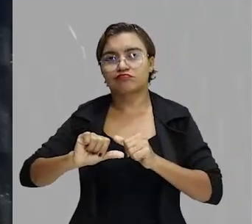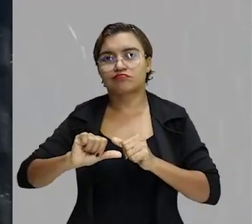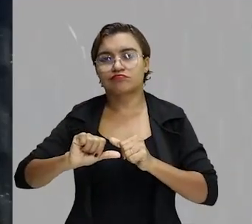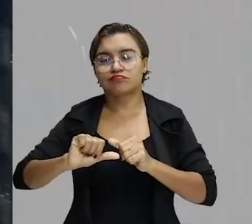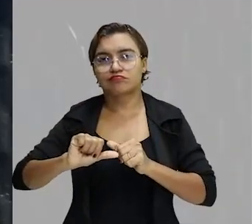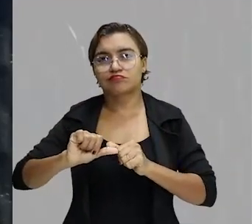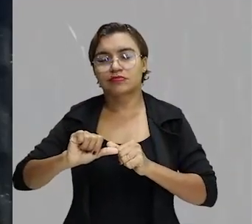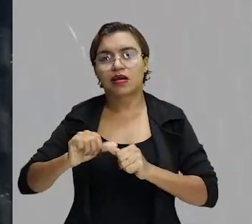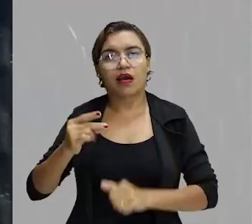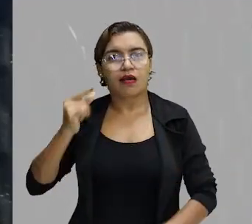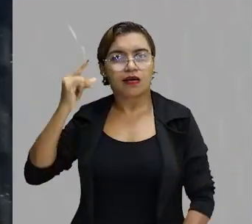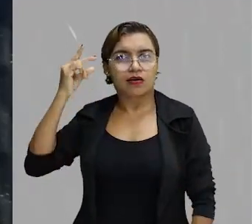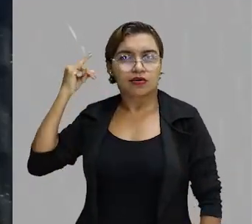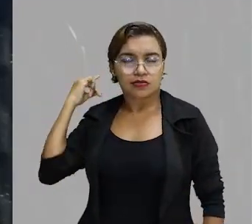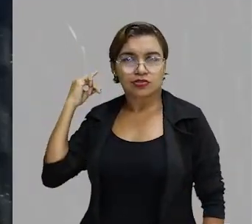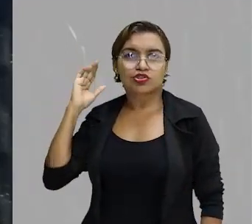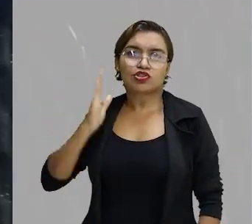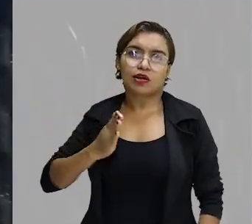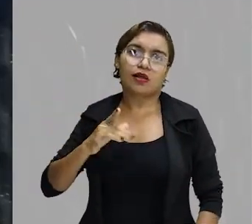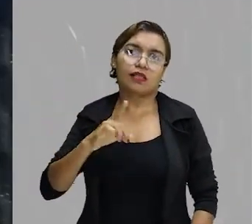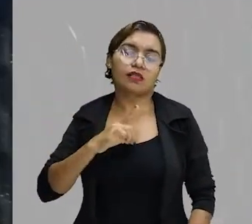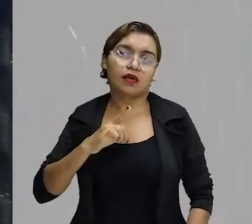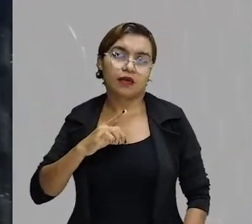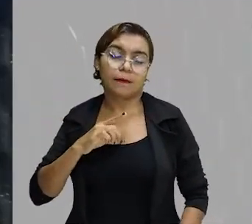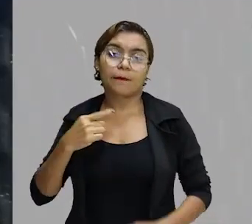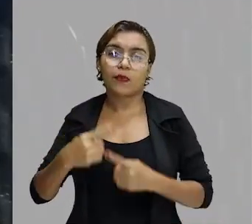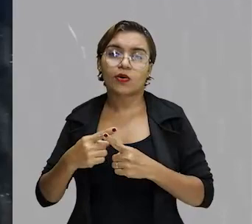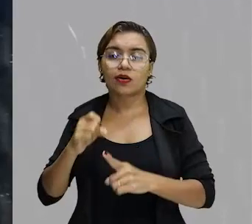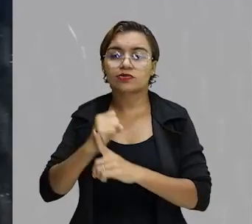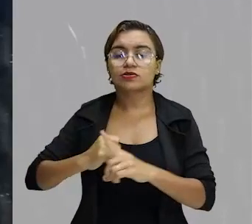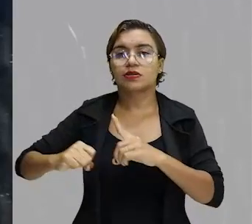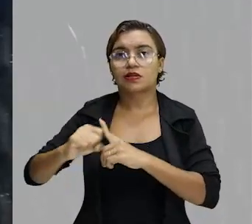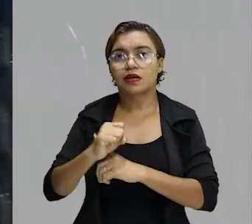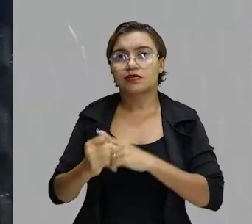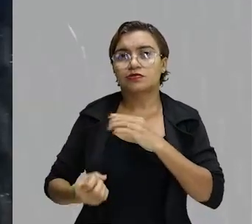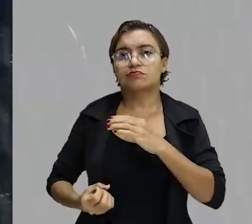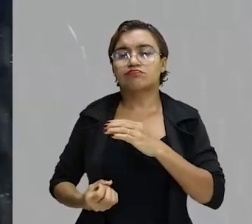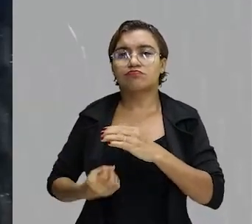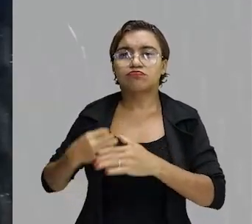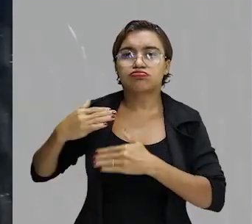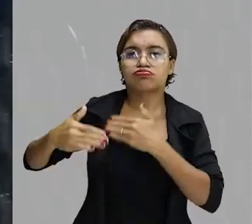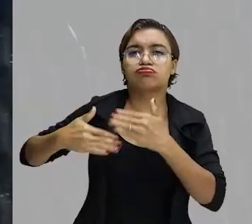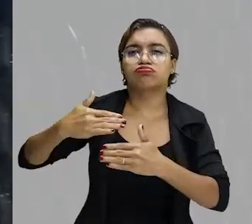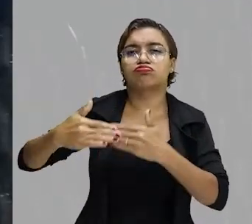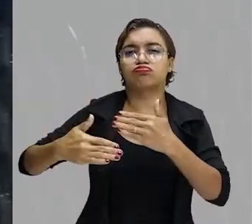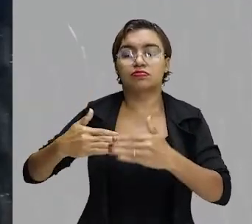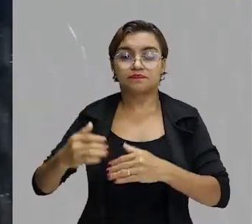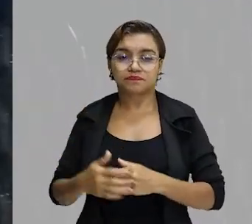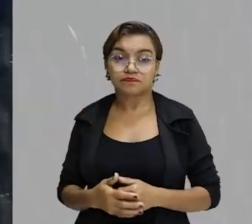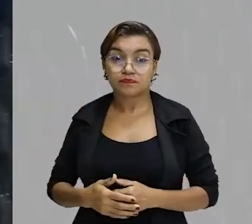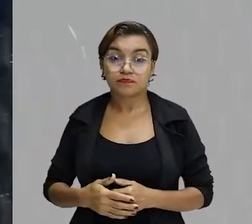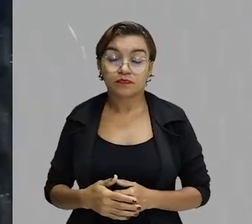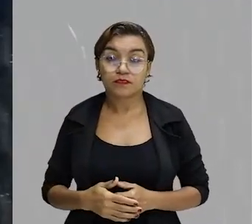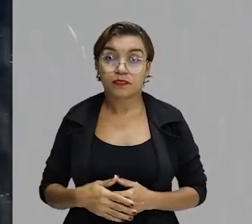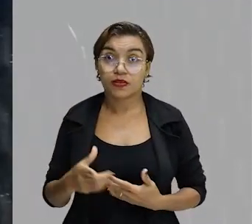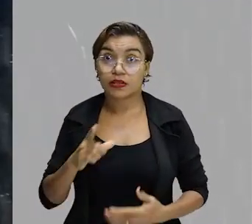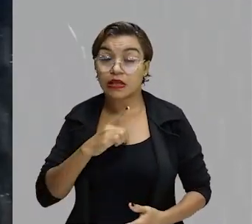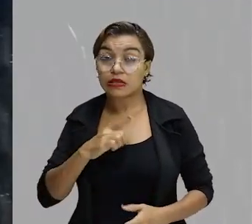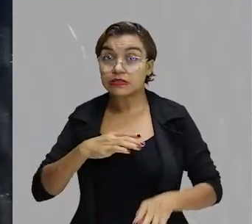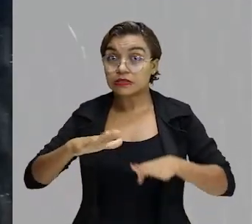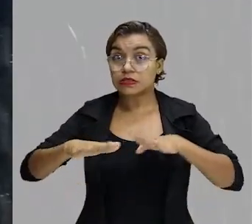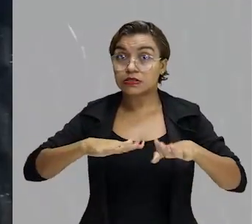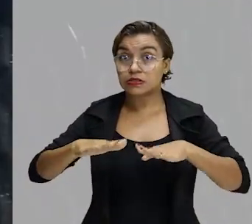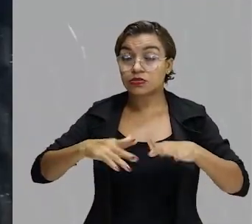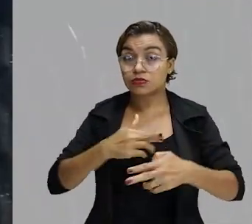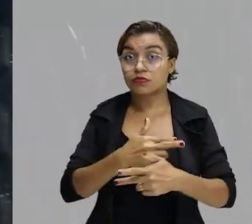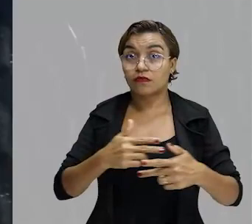já existem, pela forma como a sociedade foi se construindo ao longo do tempo. Ok? A existência dos movimentos é